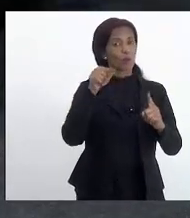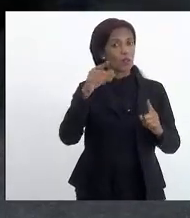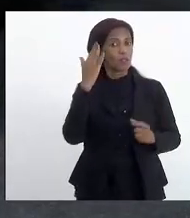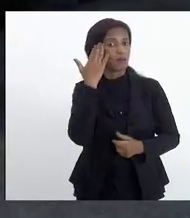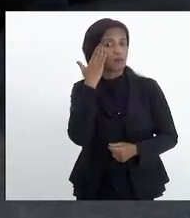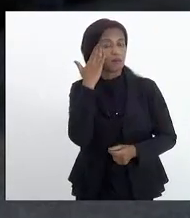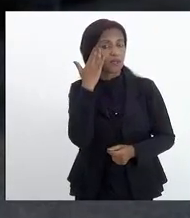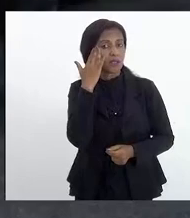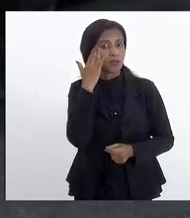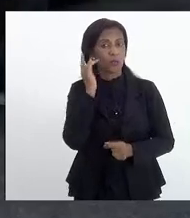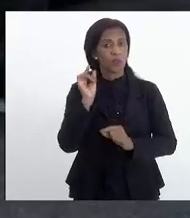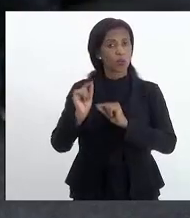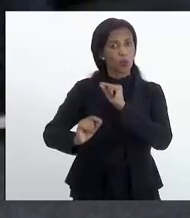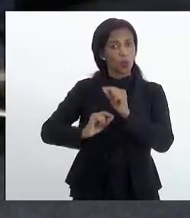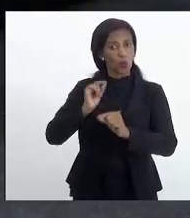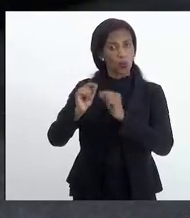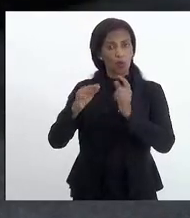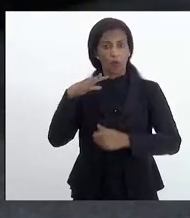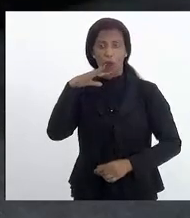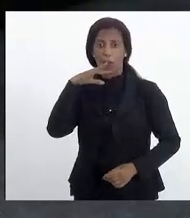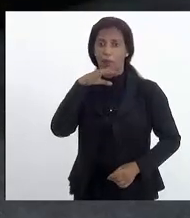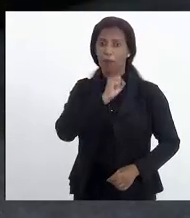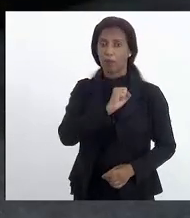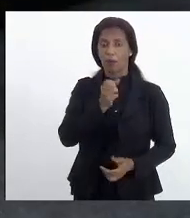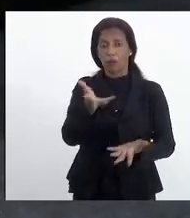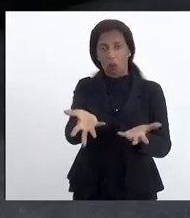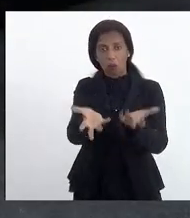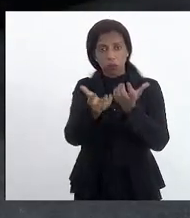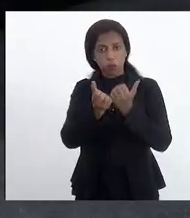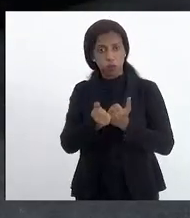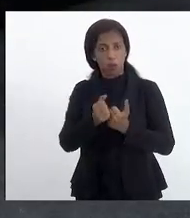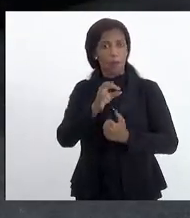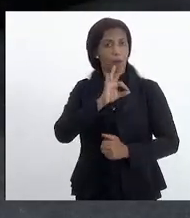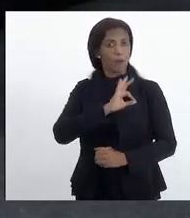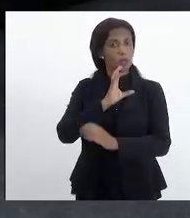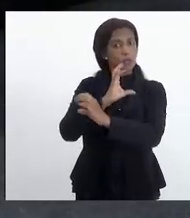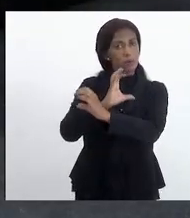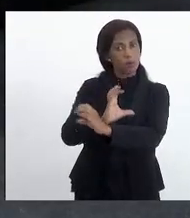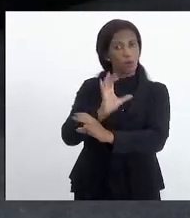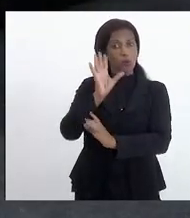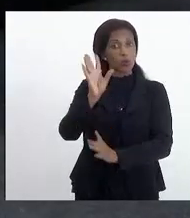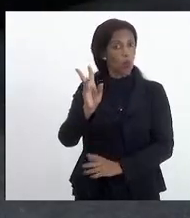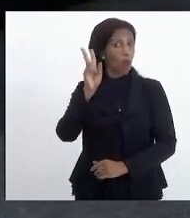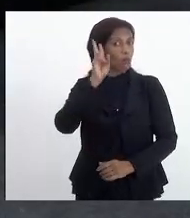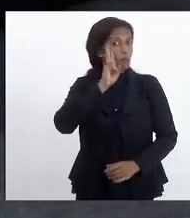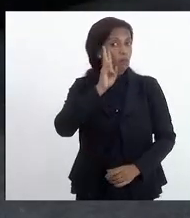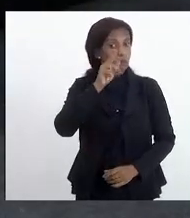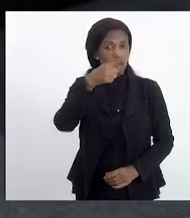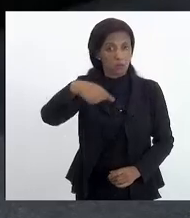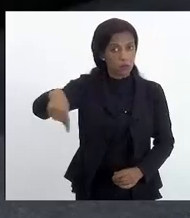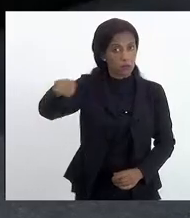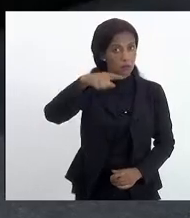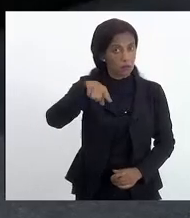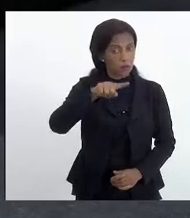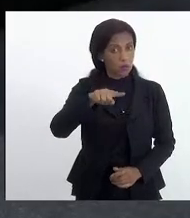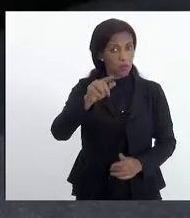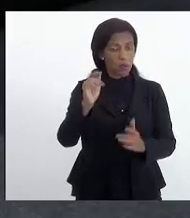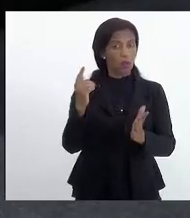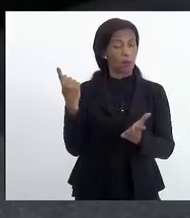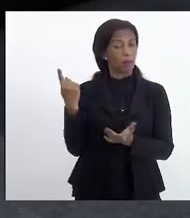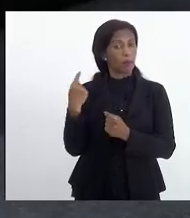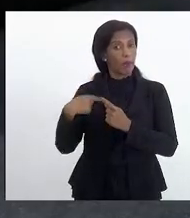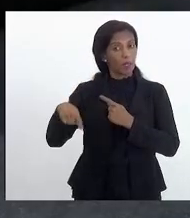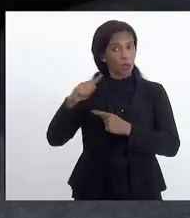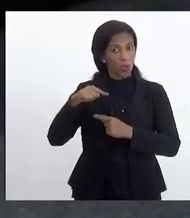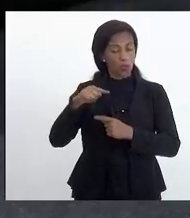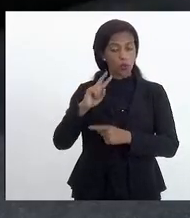entendimento aquilo que foi percebido pela Polícia Civil. Apenas o registro para que nós possamos zelar para que os